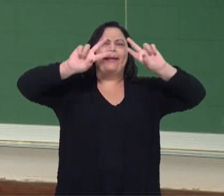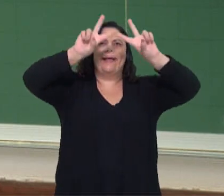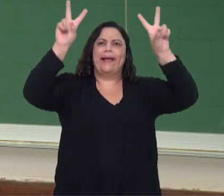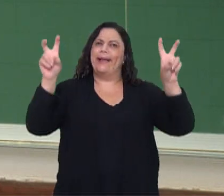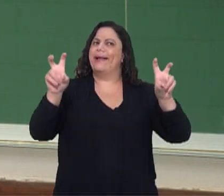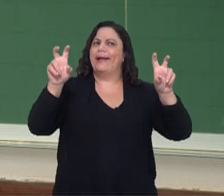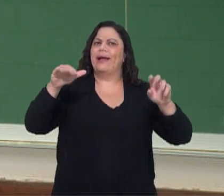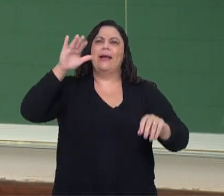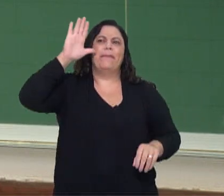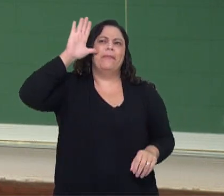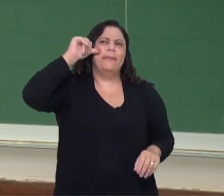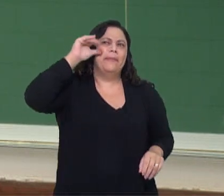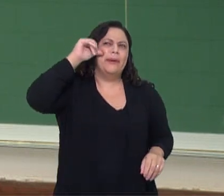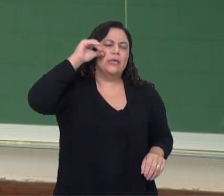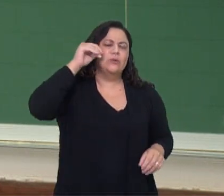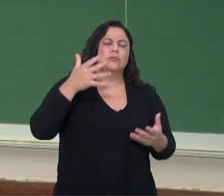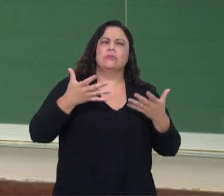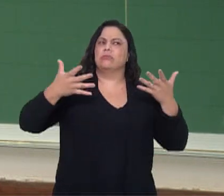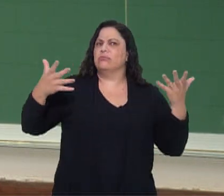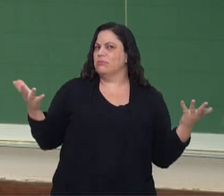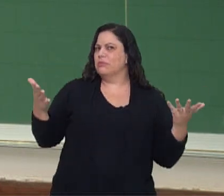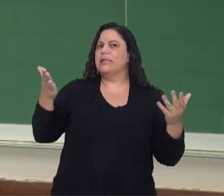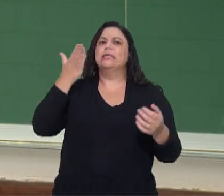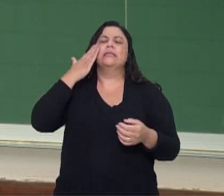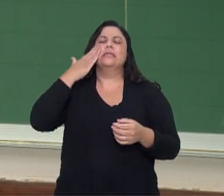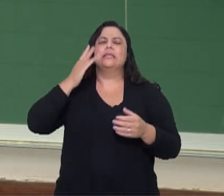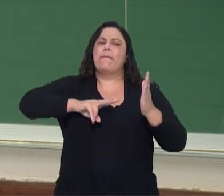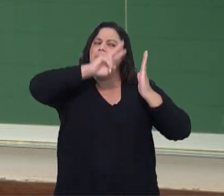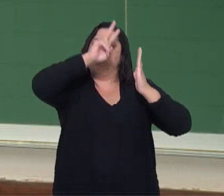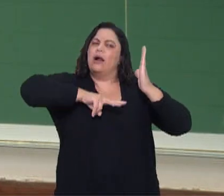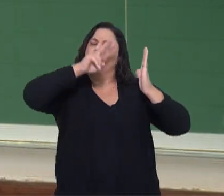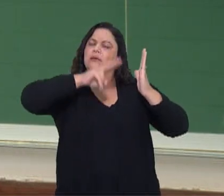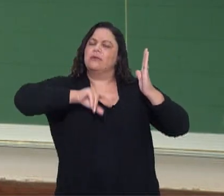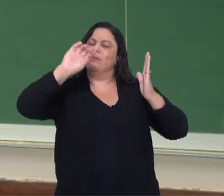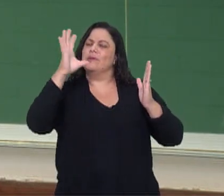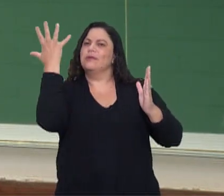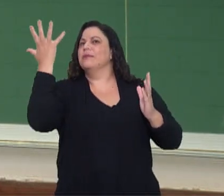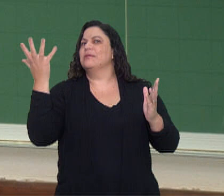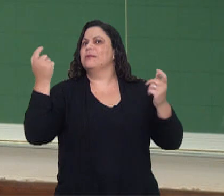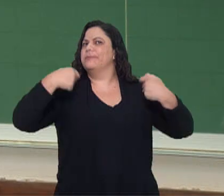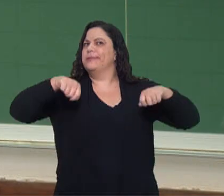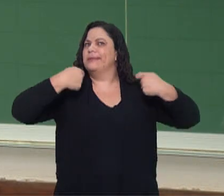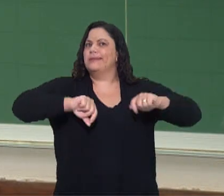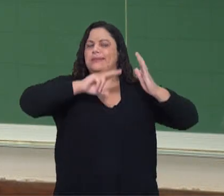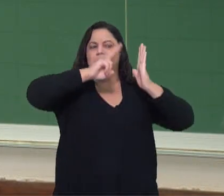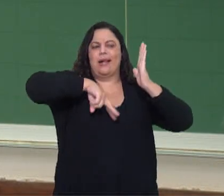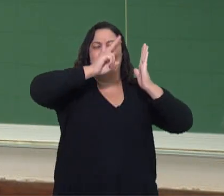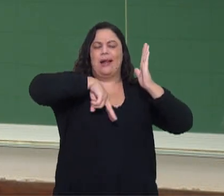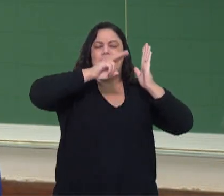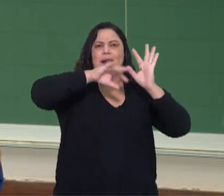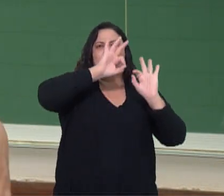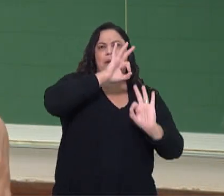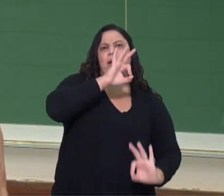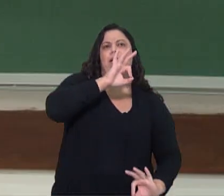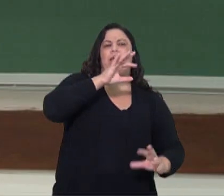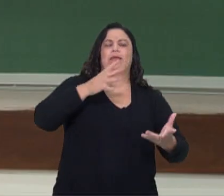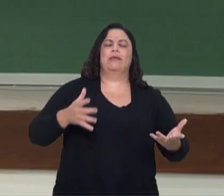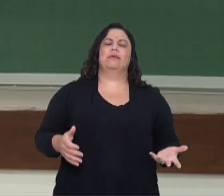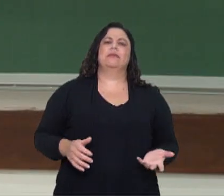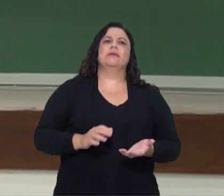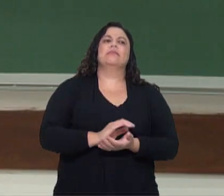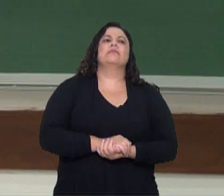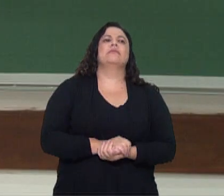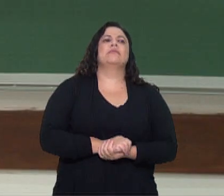deixa uma curiosidade, que para você saber o que está acontecendo, você tem que ler todo o corpo da notícia.